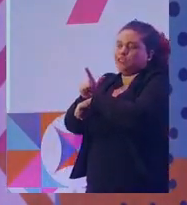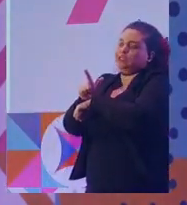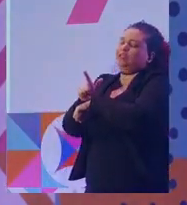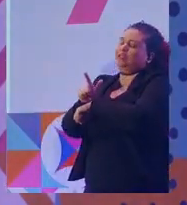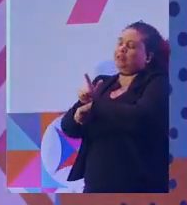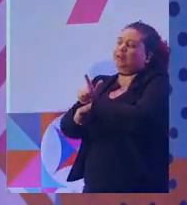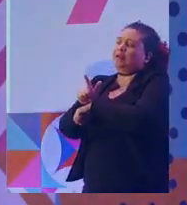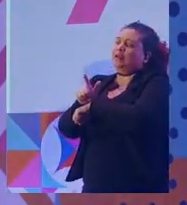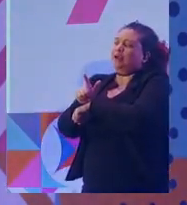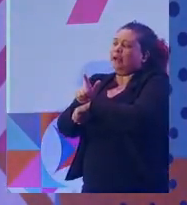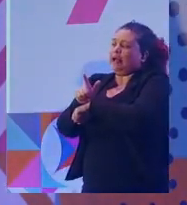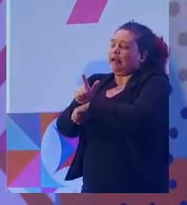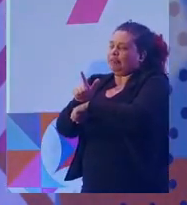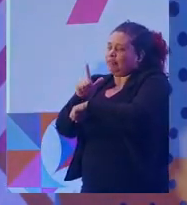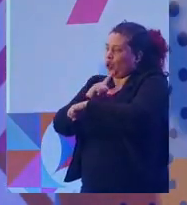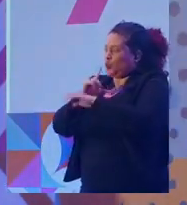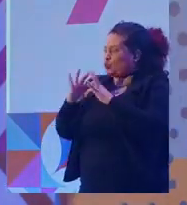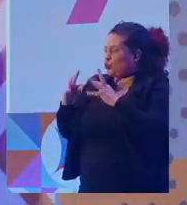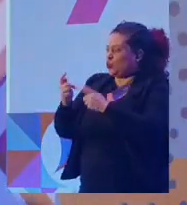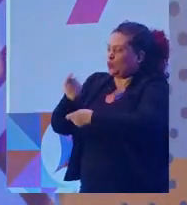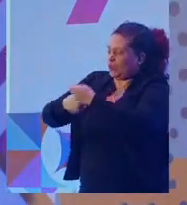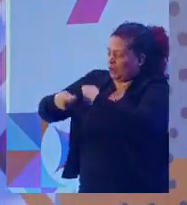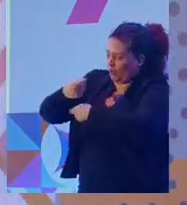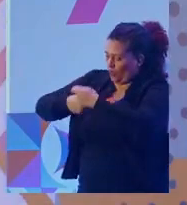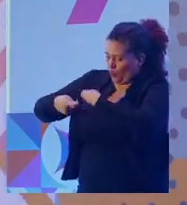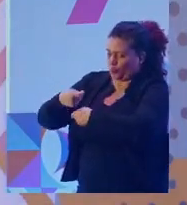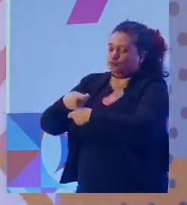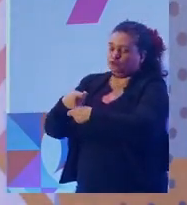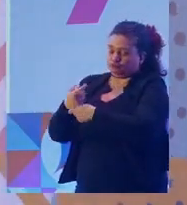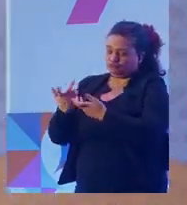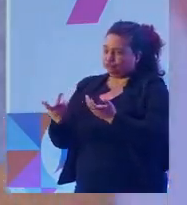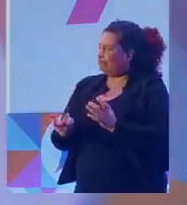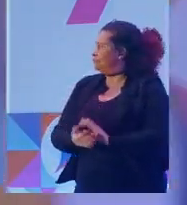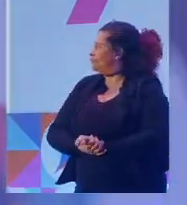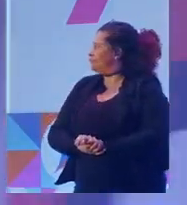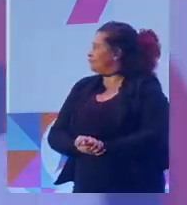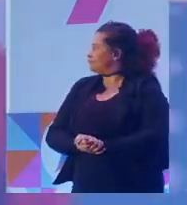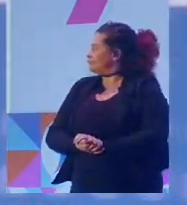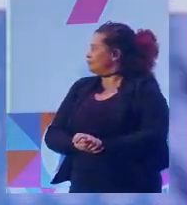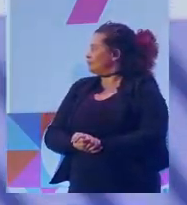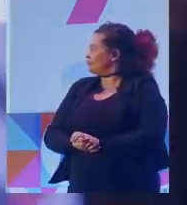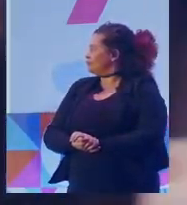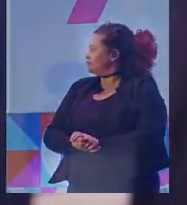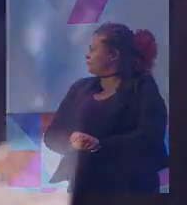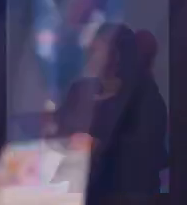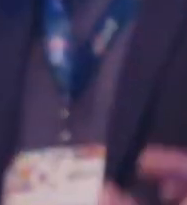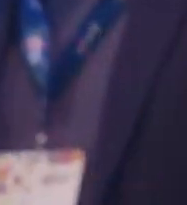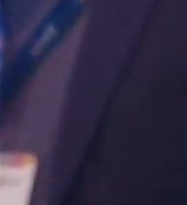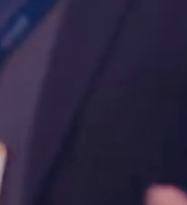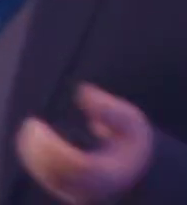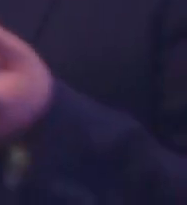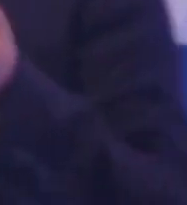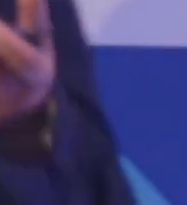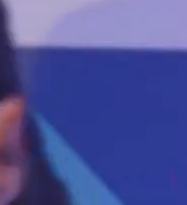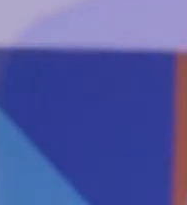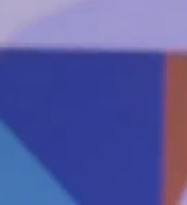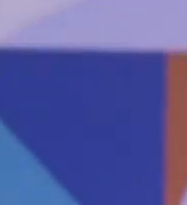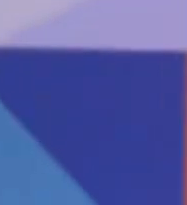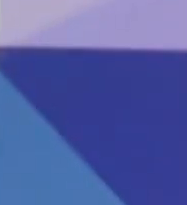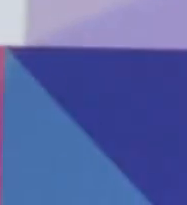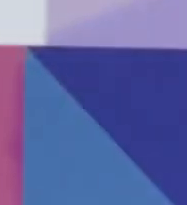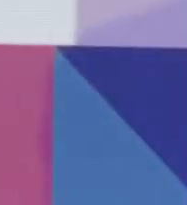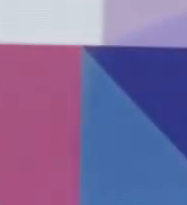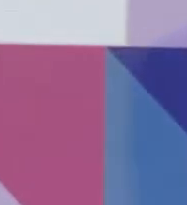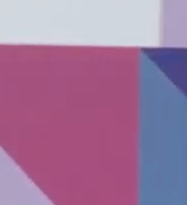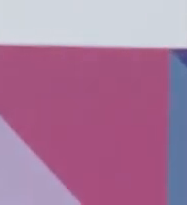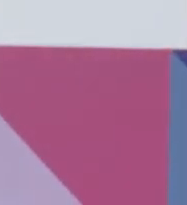habilitar os processos de negócio. Então, o último tema, ou pelo menos